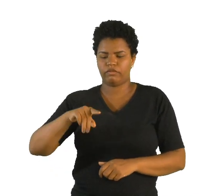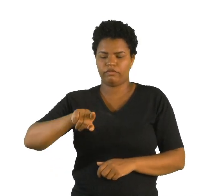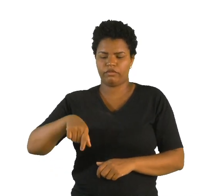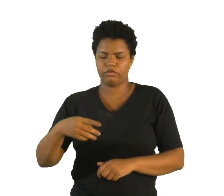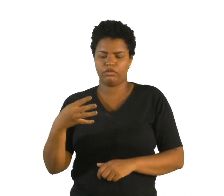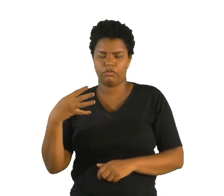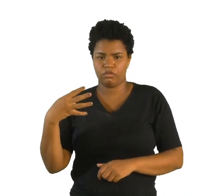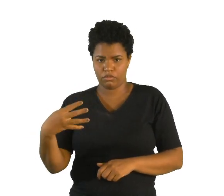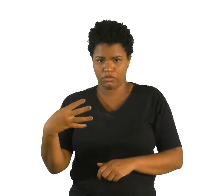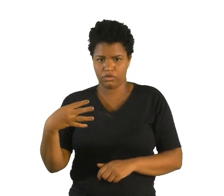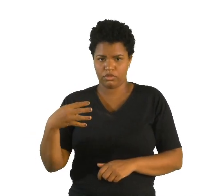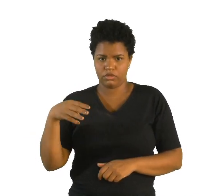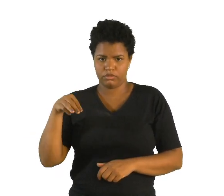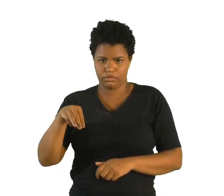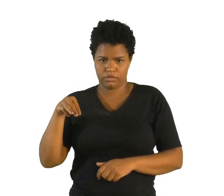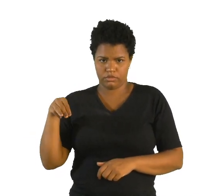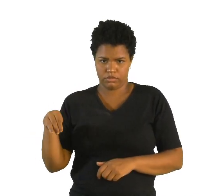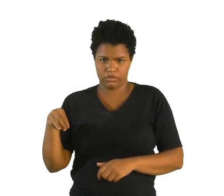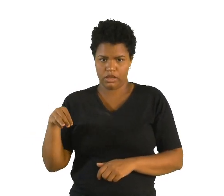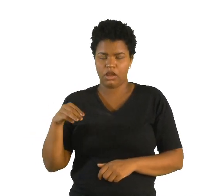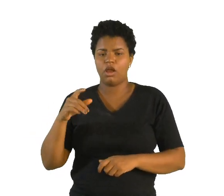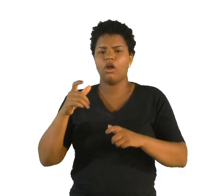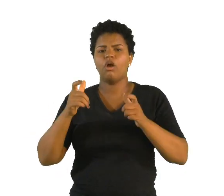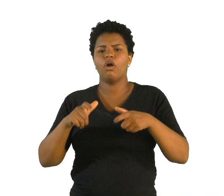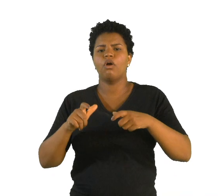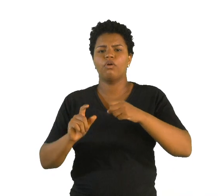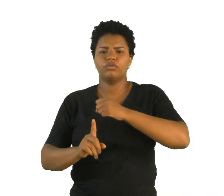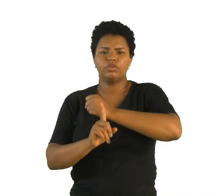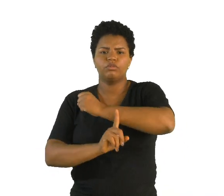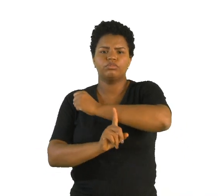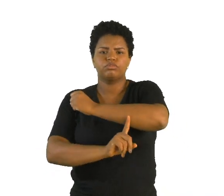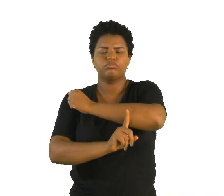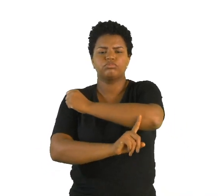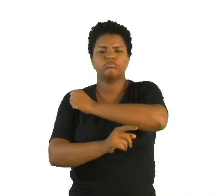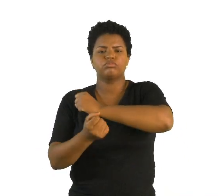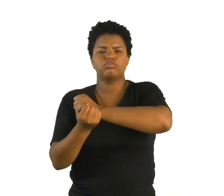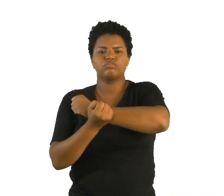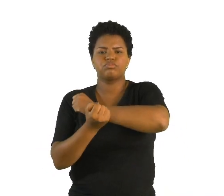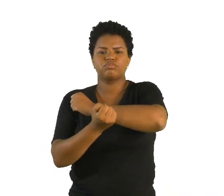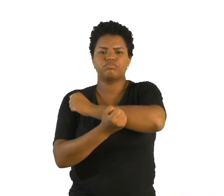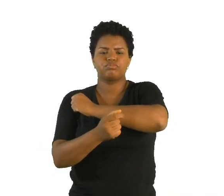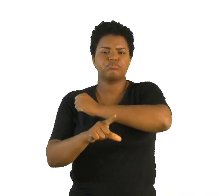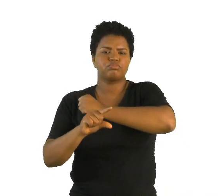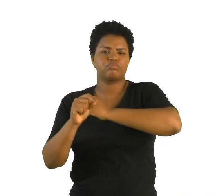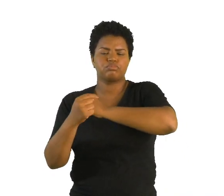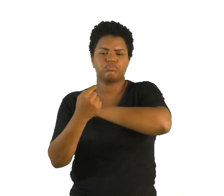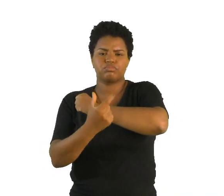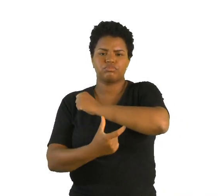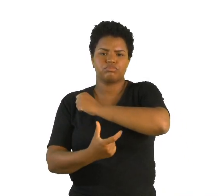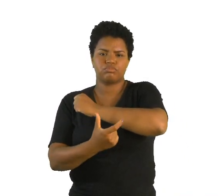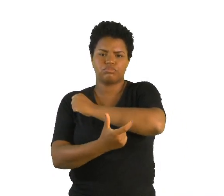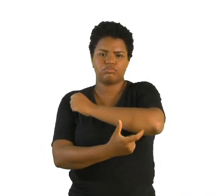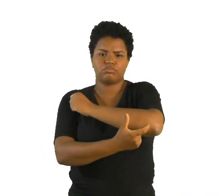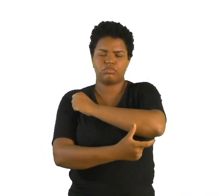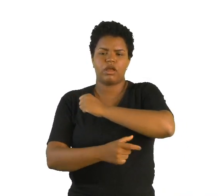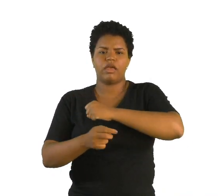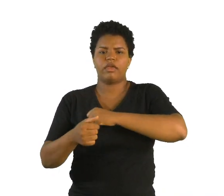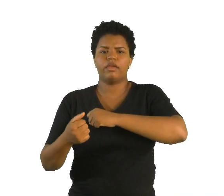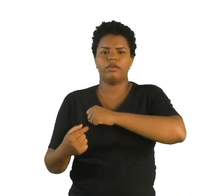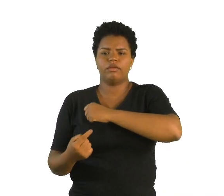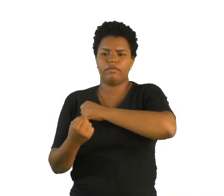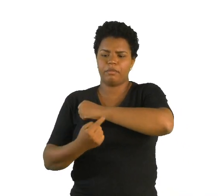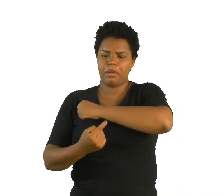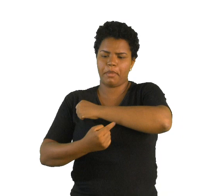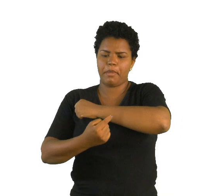4 milímetros, onde eu marcaria? E eu coloquei uma setinha para vocês. Eu vou lá considerar o 12, vou até o